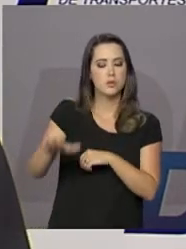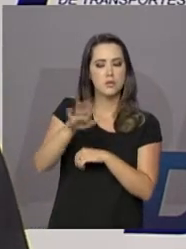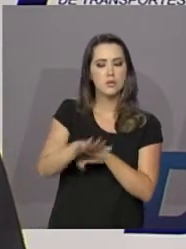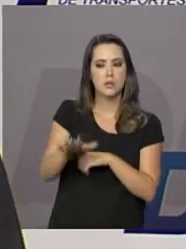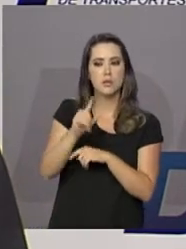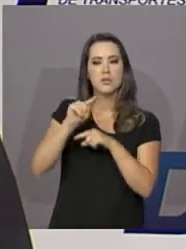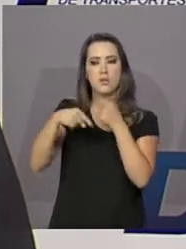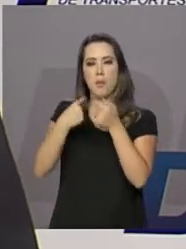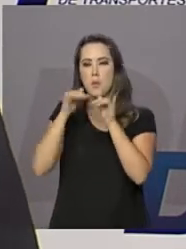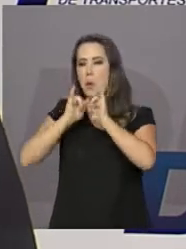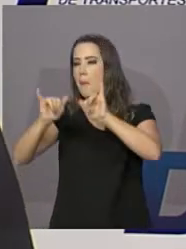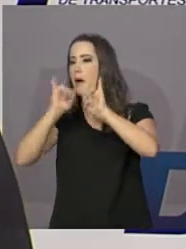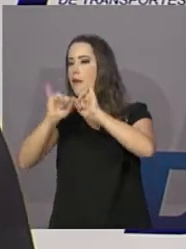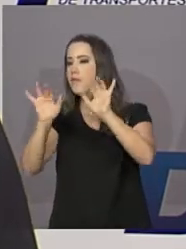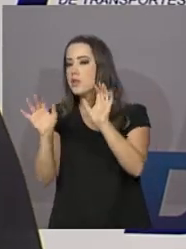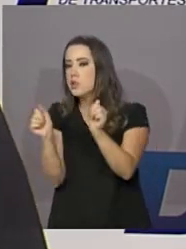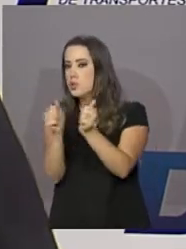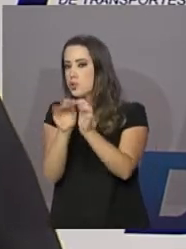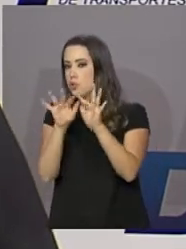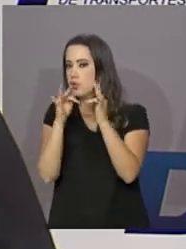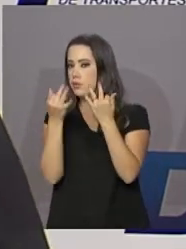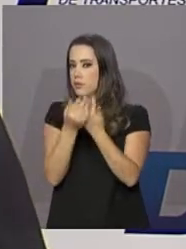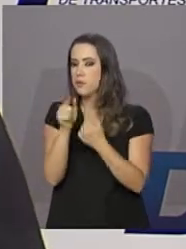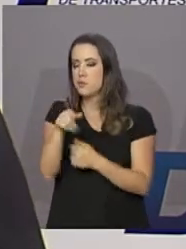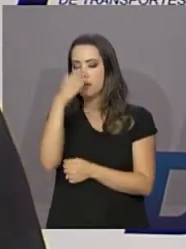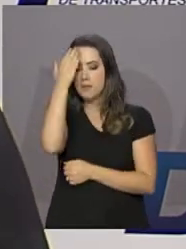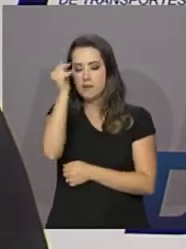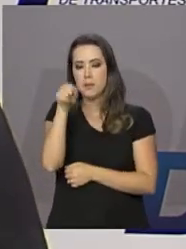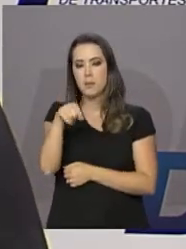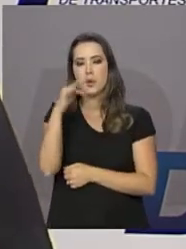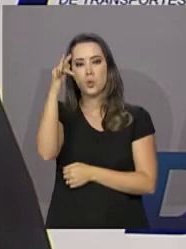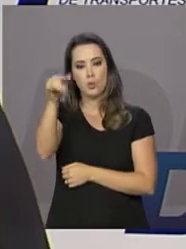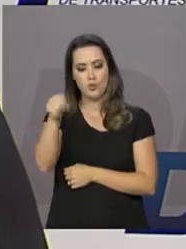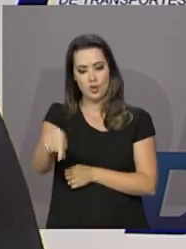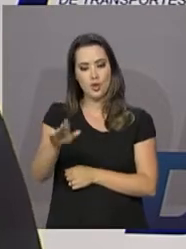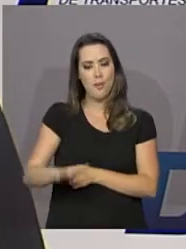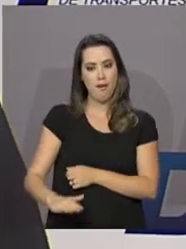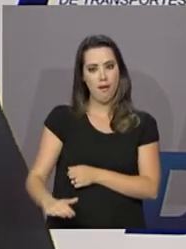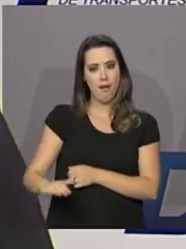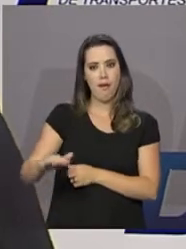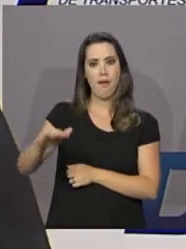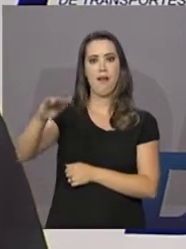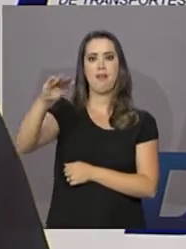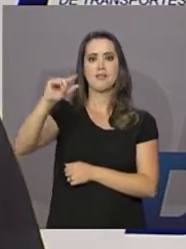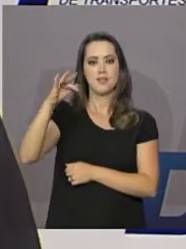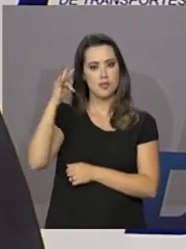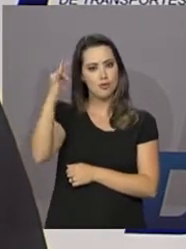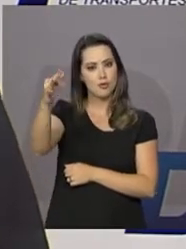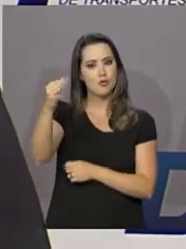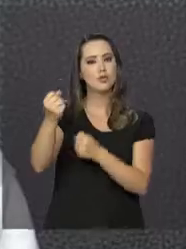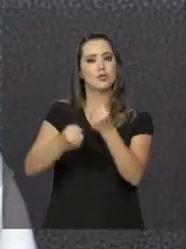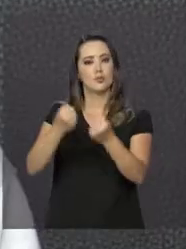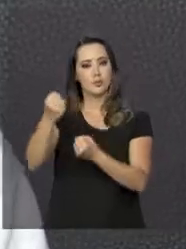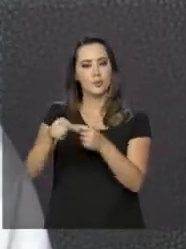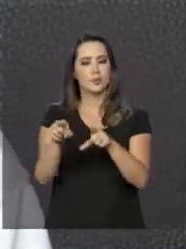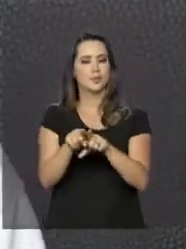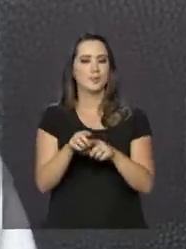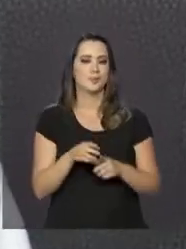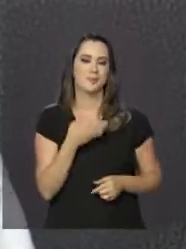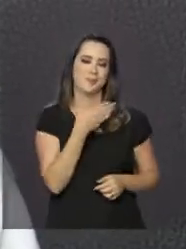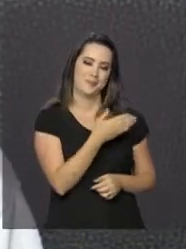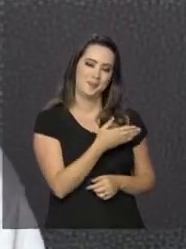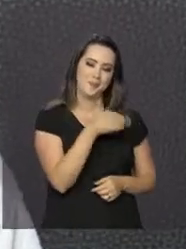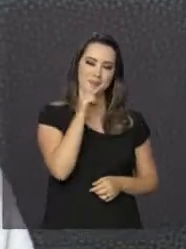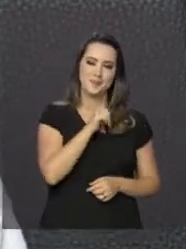levando esse conhecimento que ele sabe as crianças vão ser futuramente também motoristas né e plantar essa semente nelas a pequena